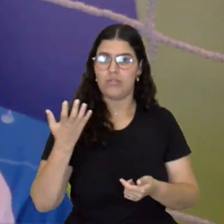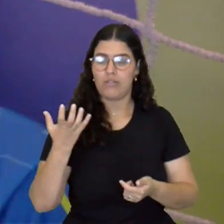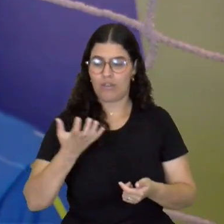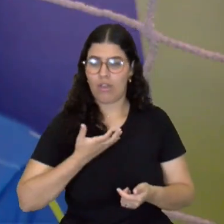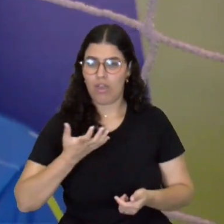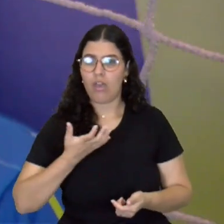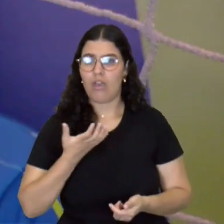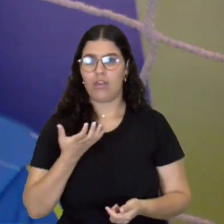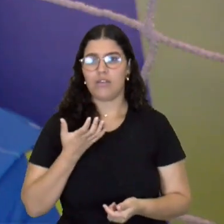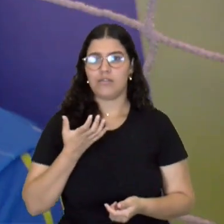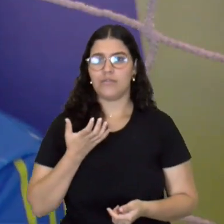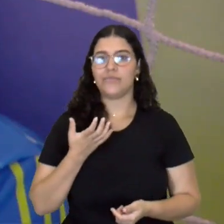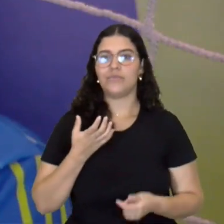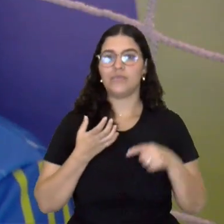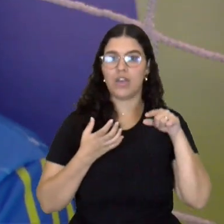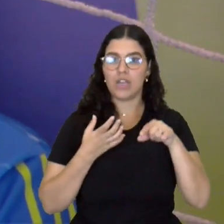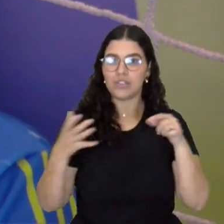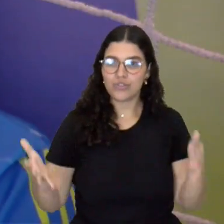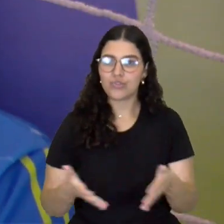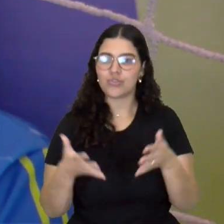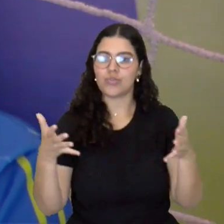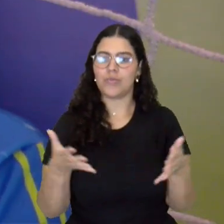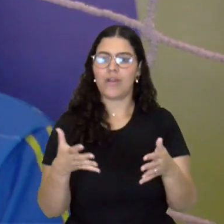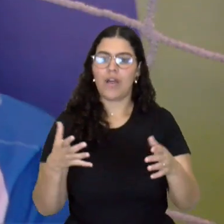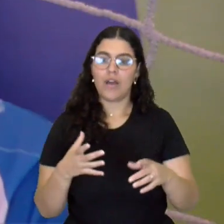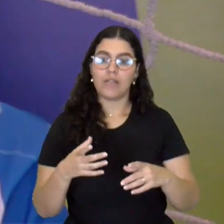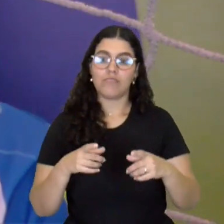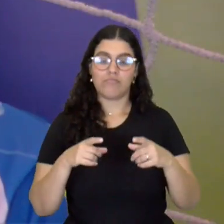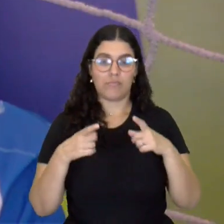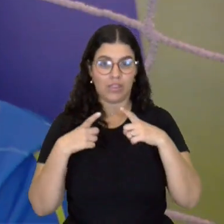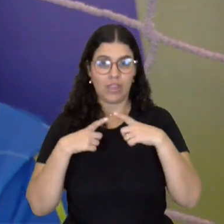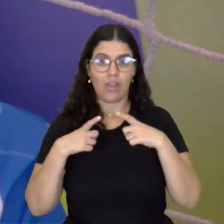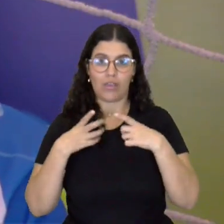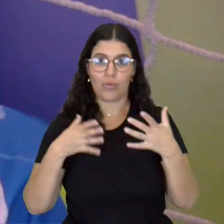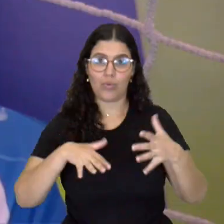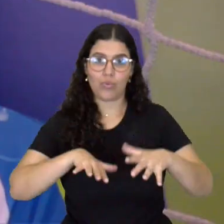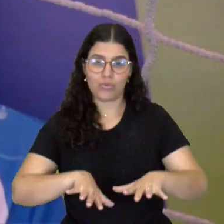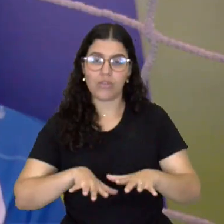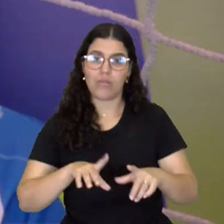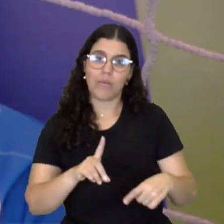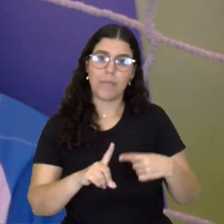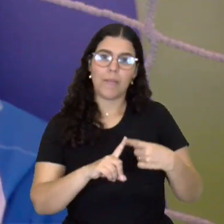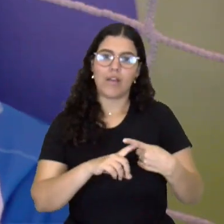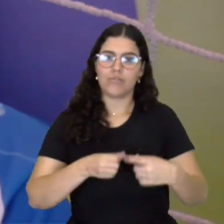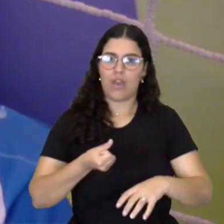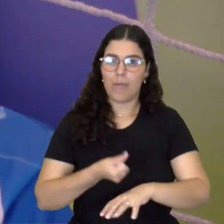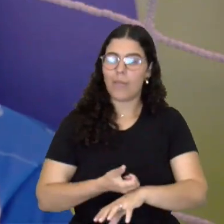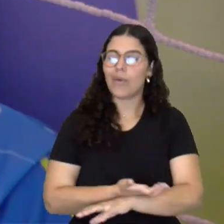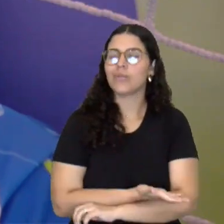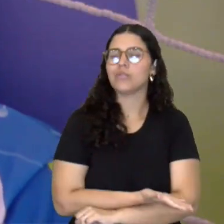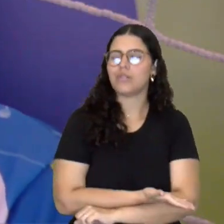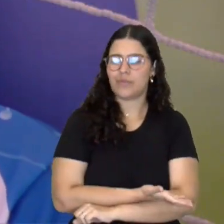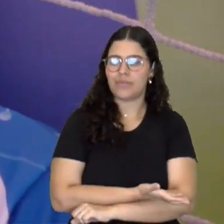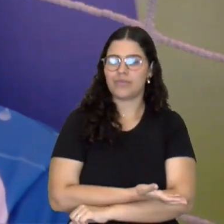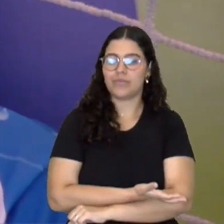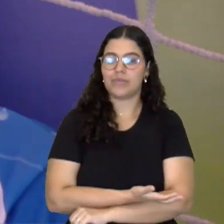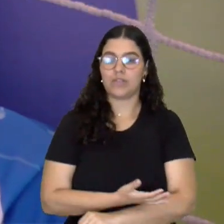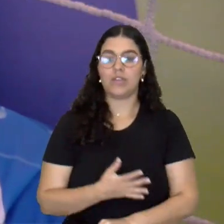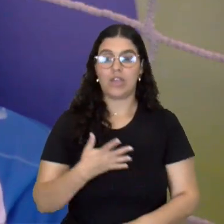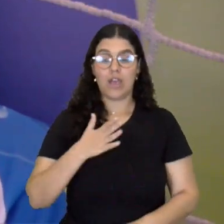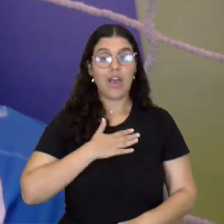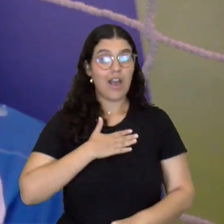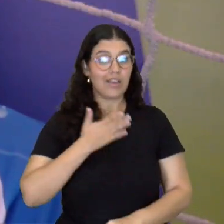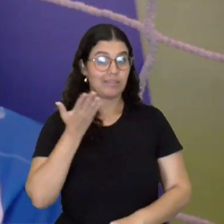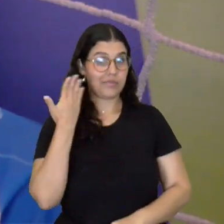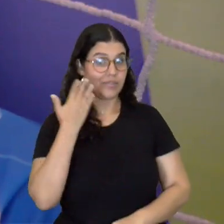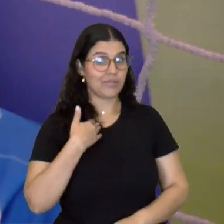inclusão e a questão emocional. Você trabalha muito essa questão emocional. Eu era aluno e